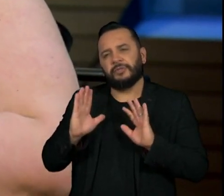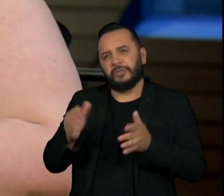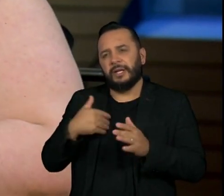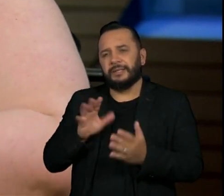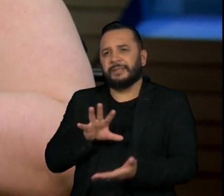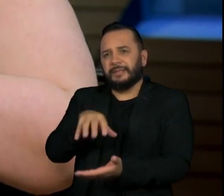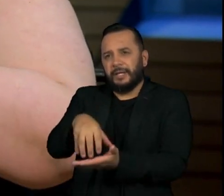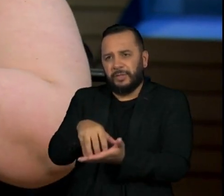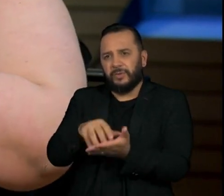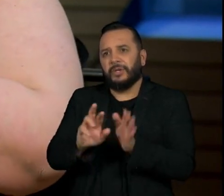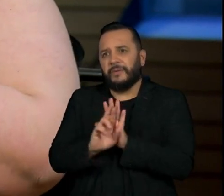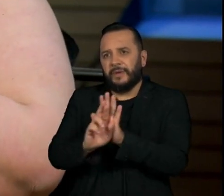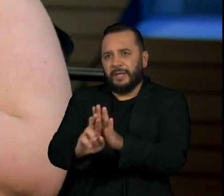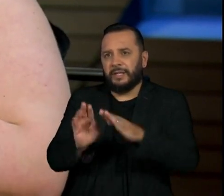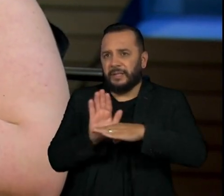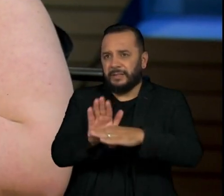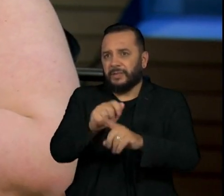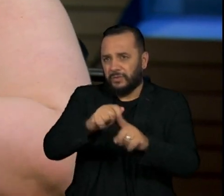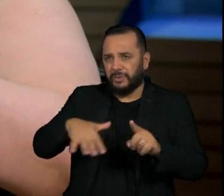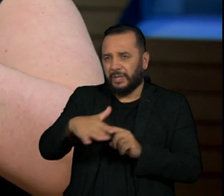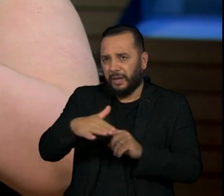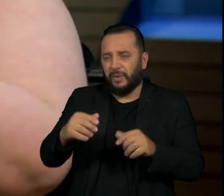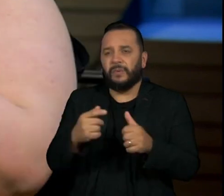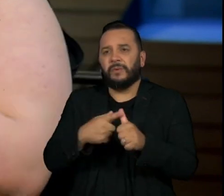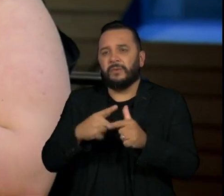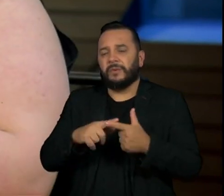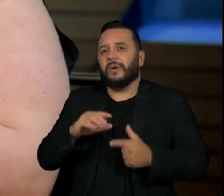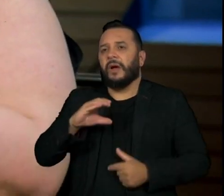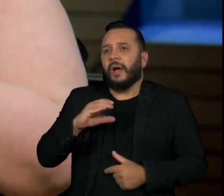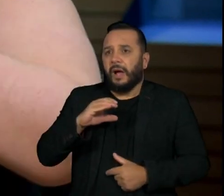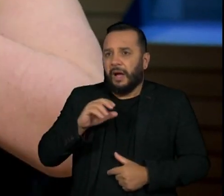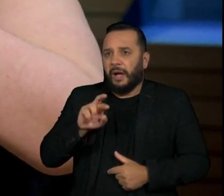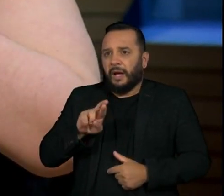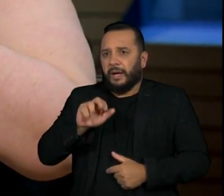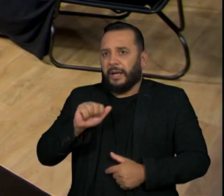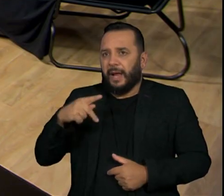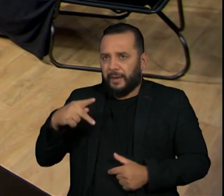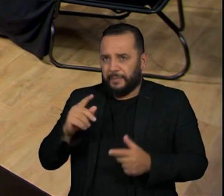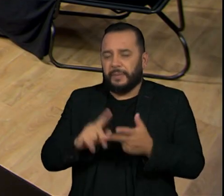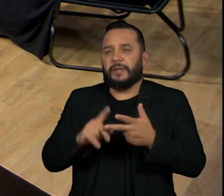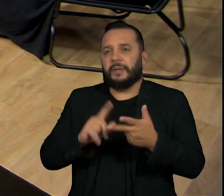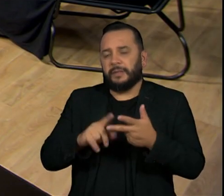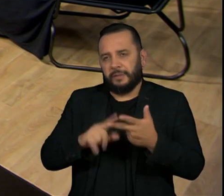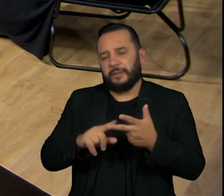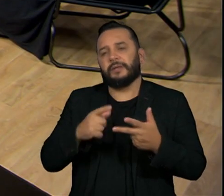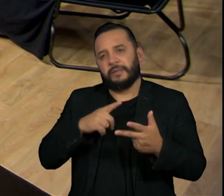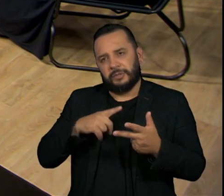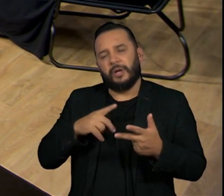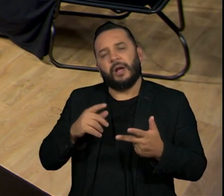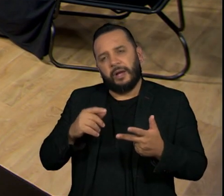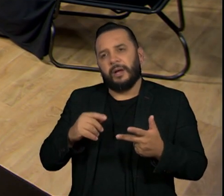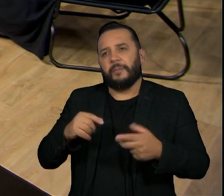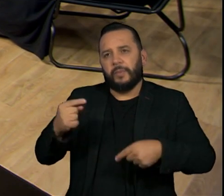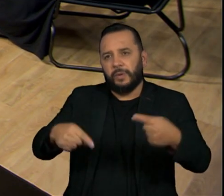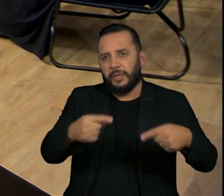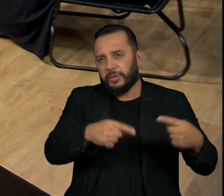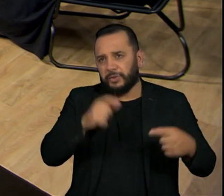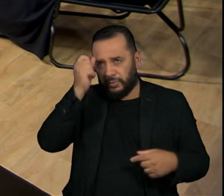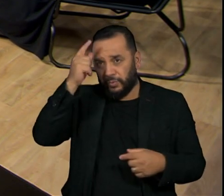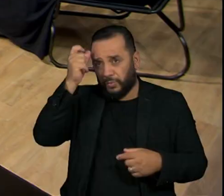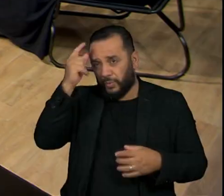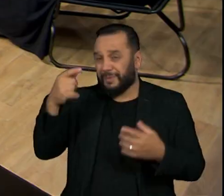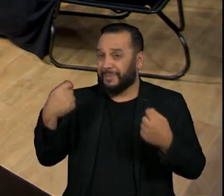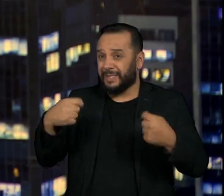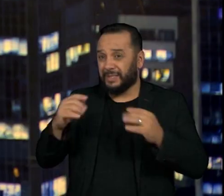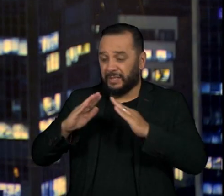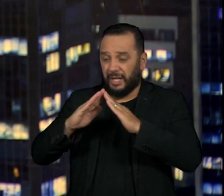os CAPs, tem a Unidade Básica de Saúde, tem as políticas de cultura. É preciso colocar a escola no centro de uma